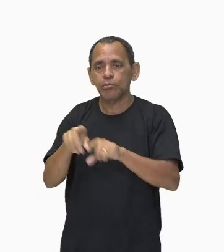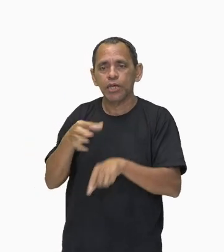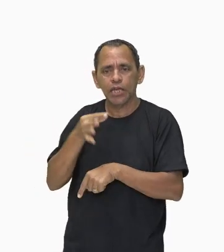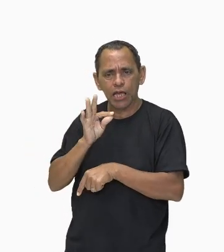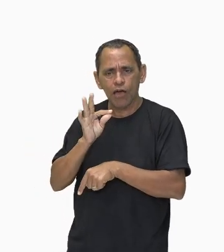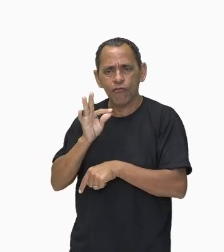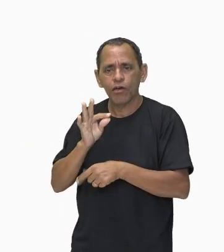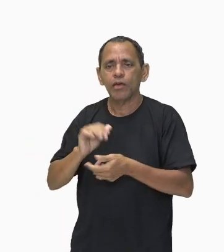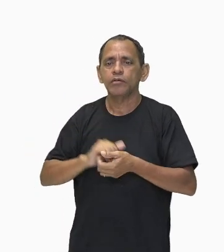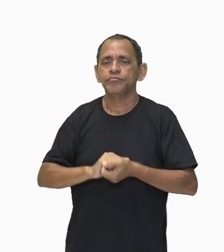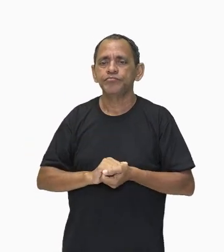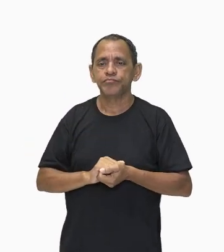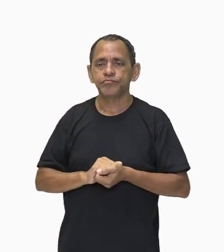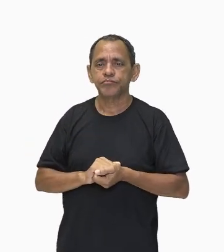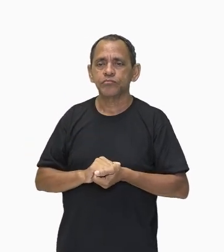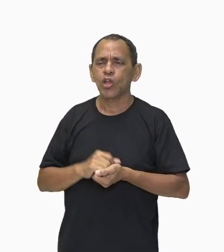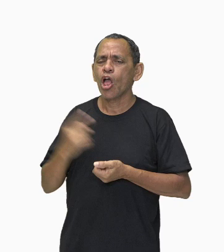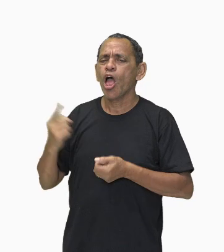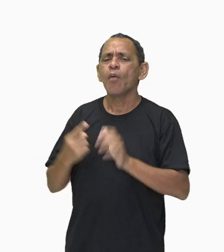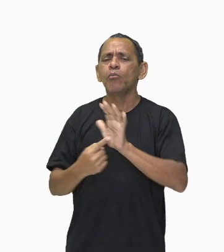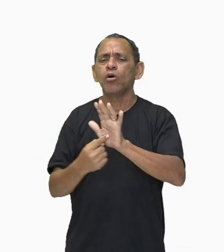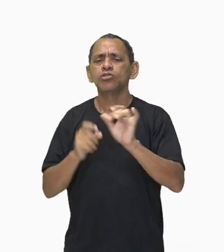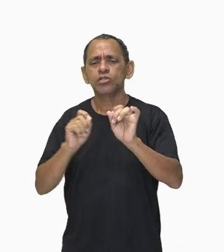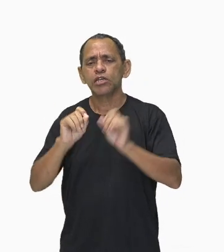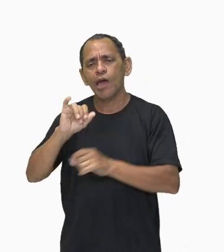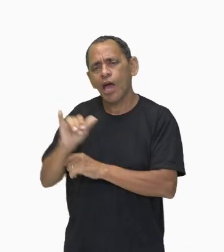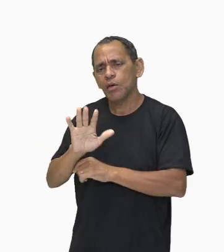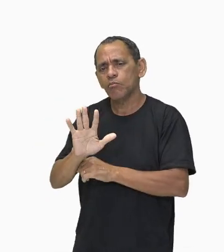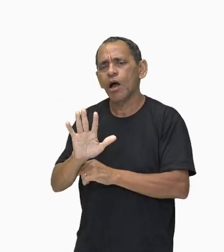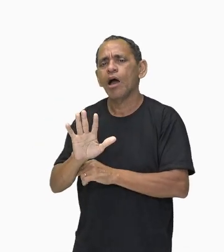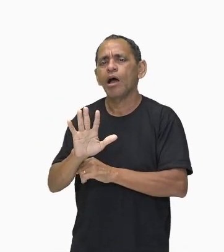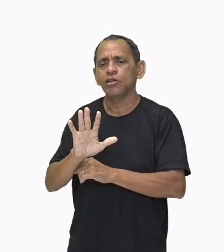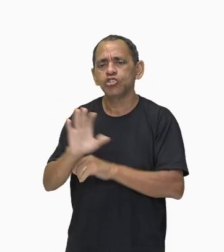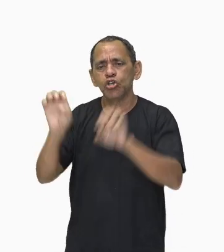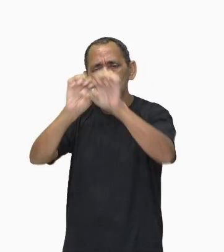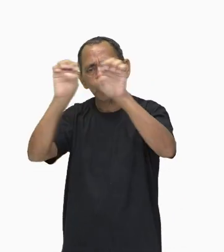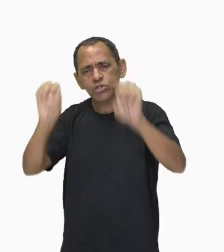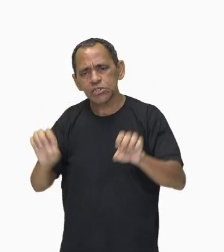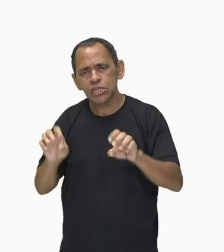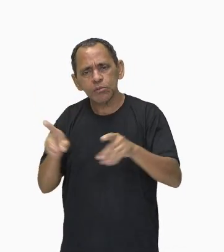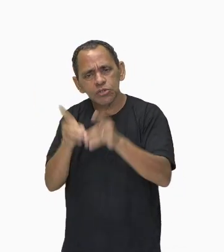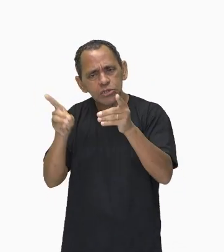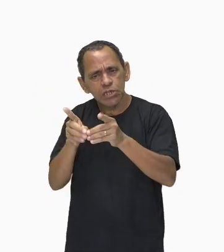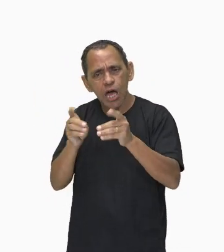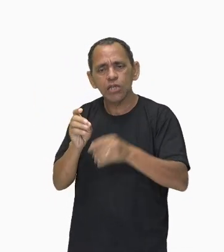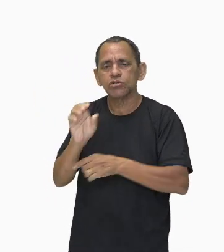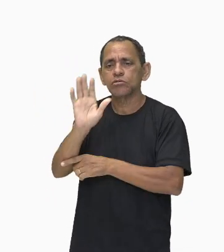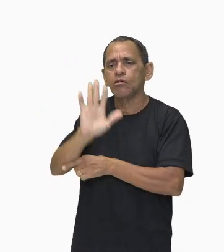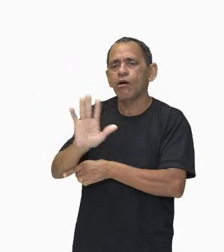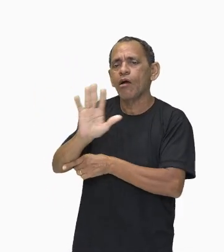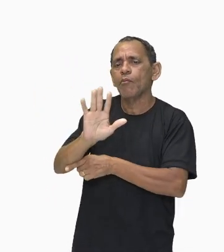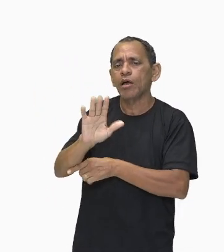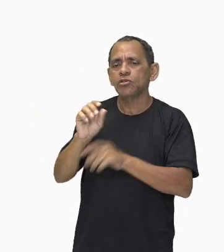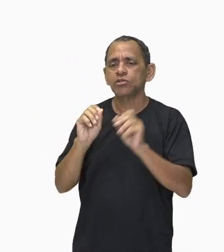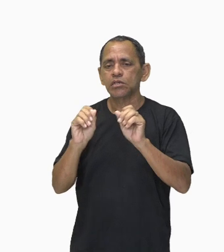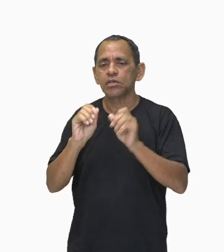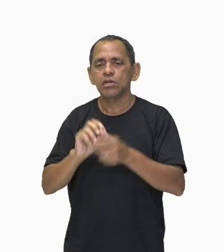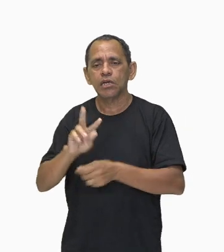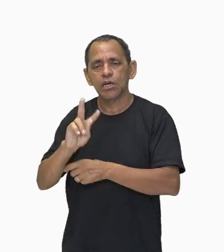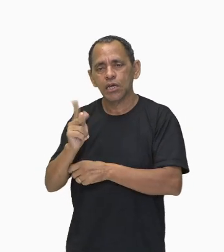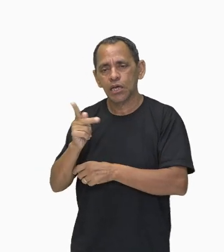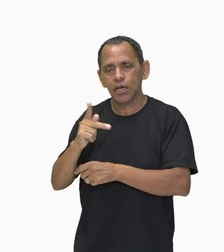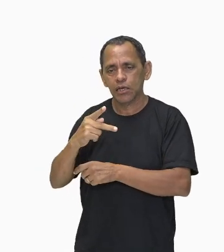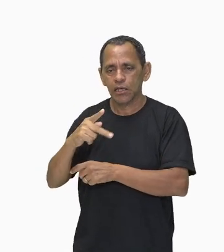vocês podem ver um esquema didático da H. pylori. Ela possui